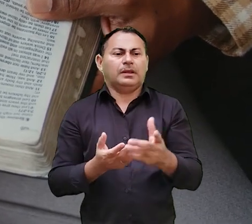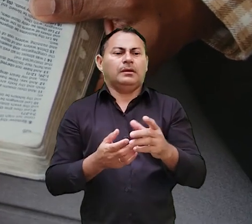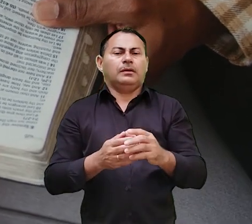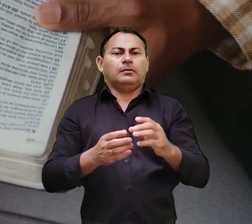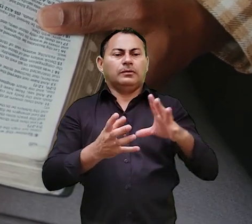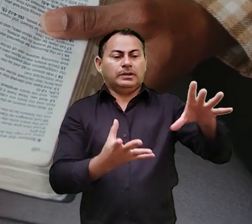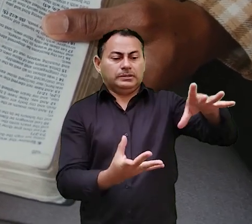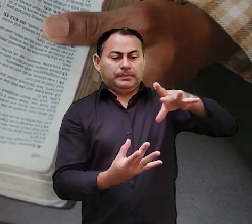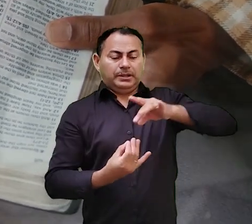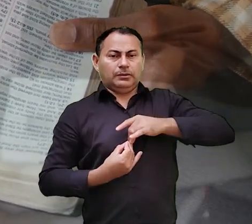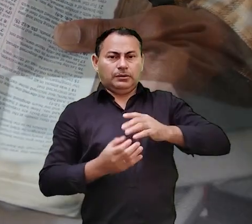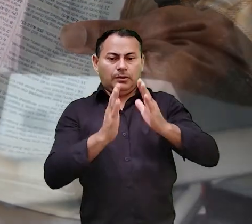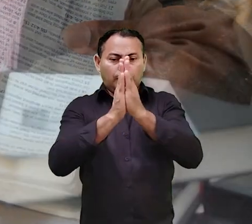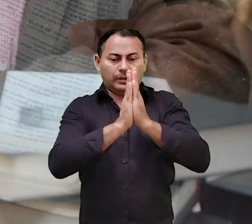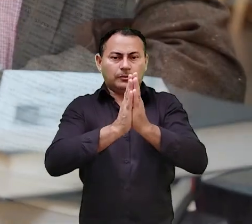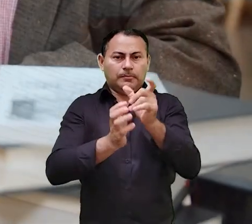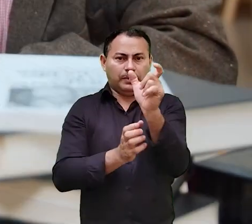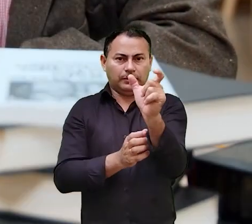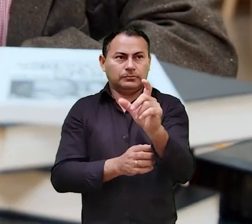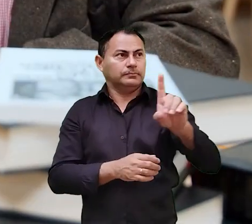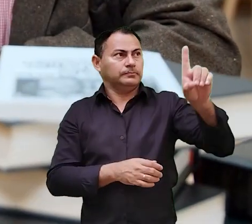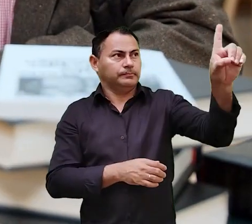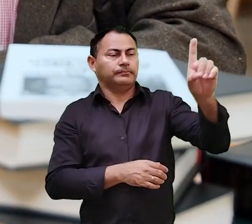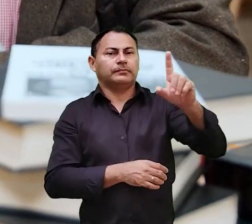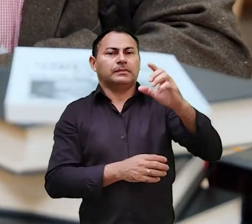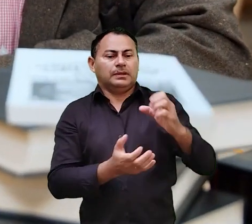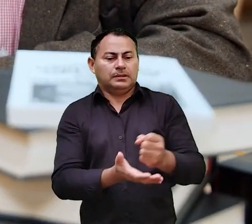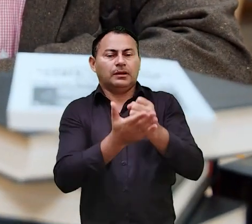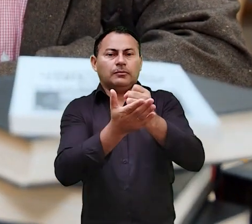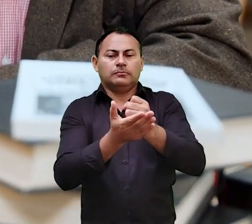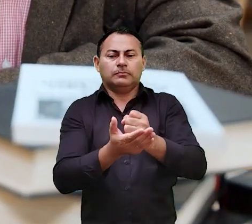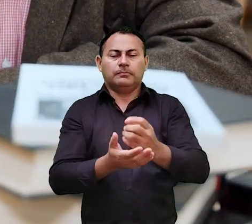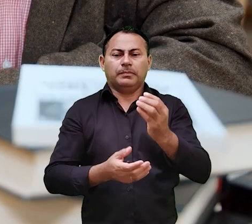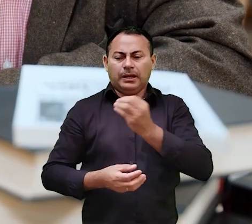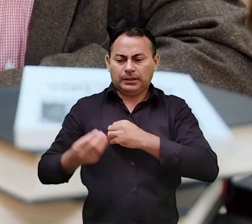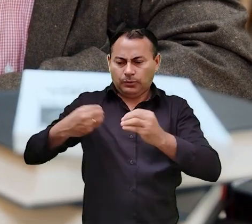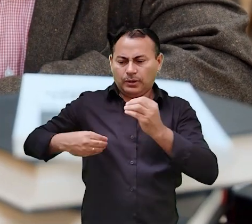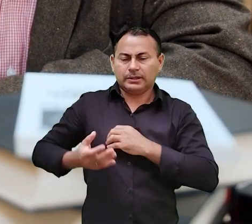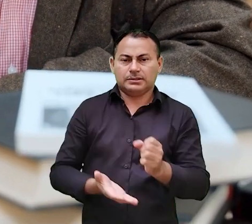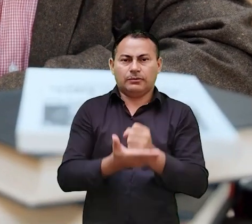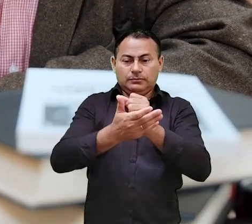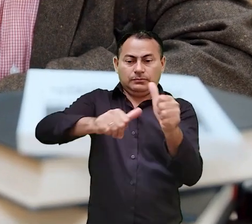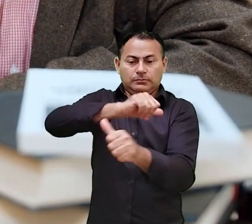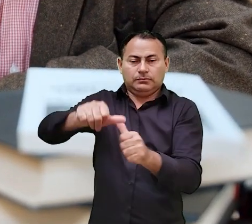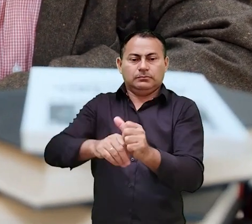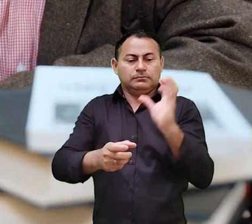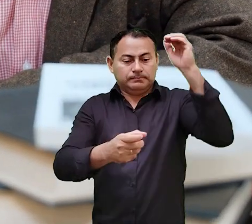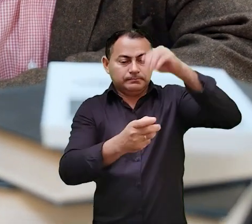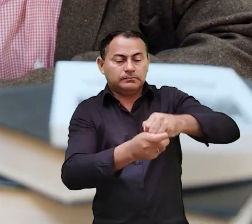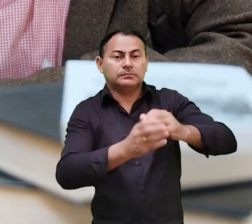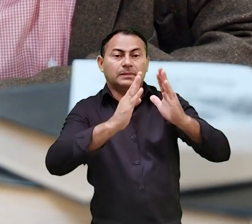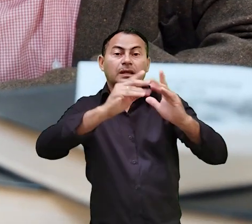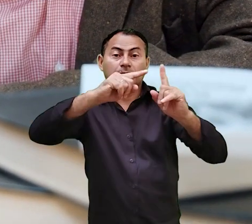perdidos. A arma espiritual da oração e a Palavra de Deus que salva o pecador do pecado e o torna parte da